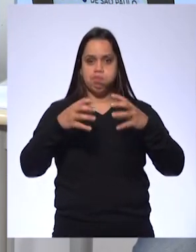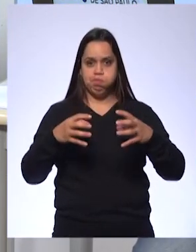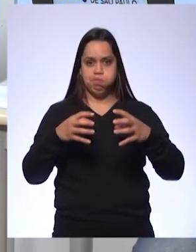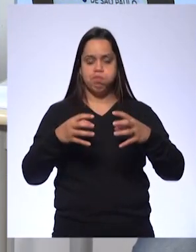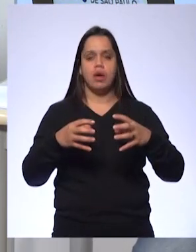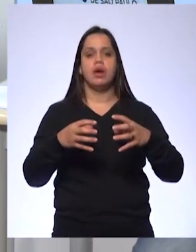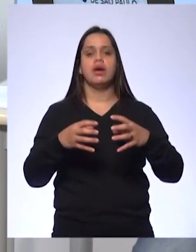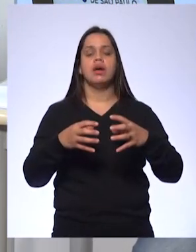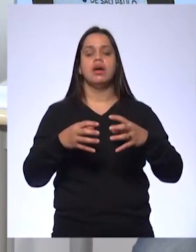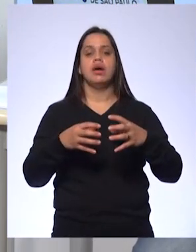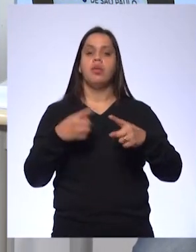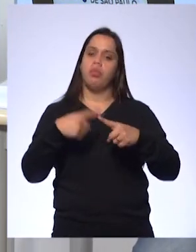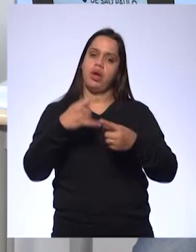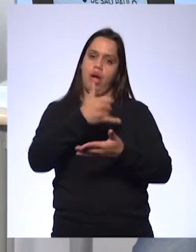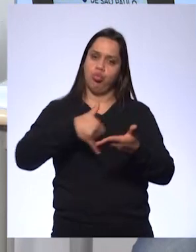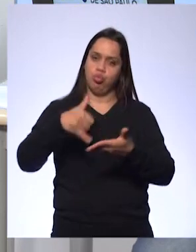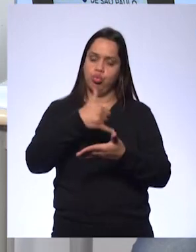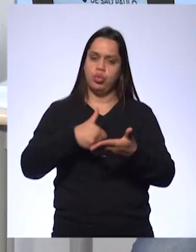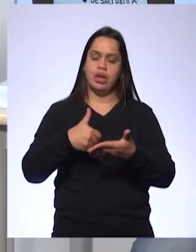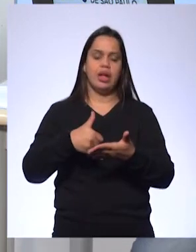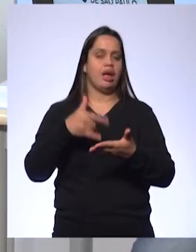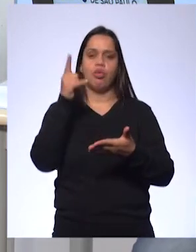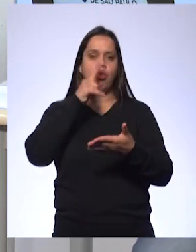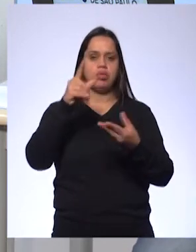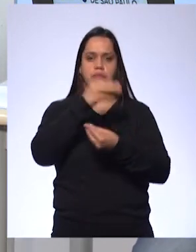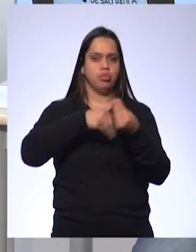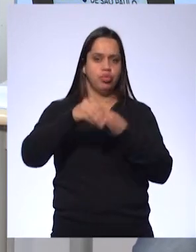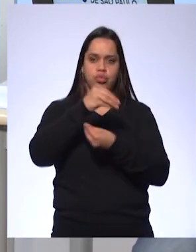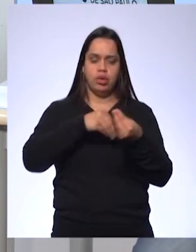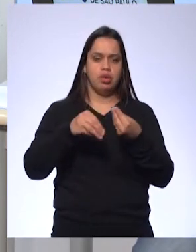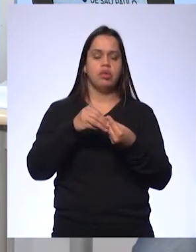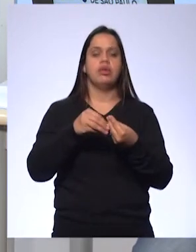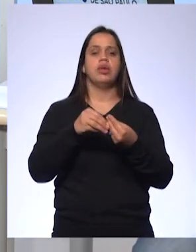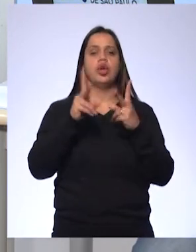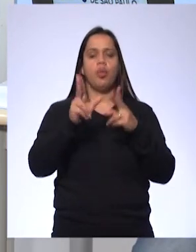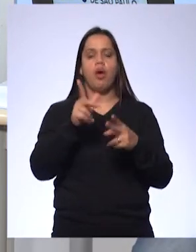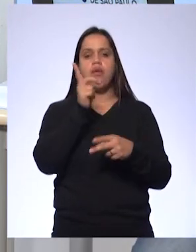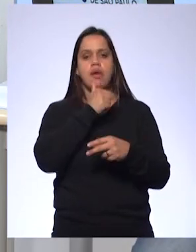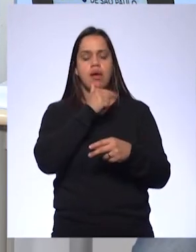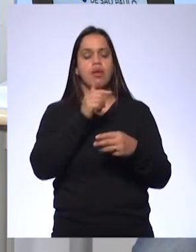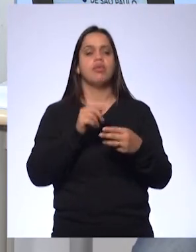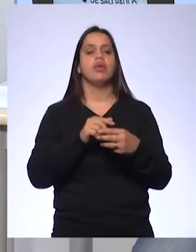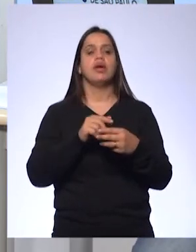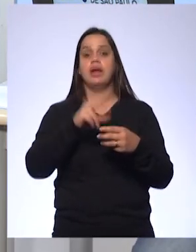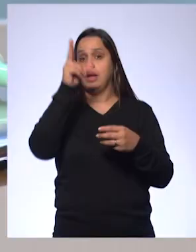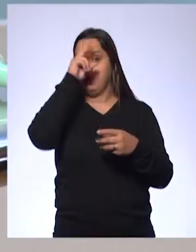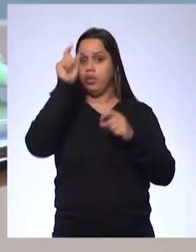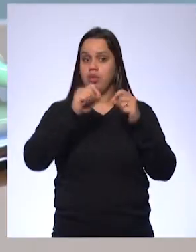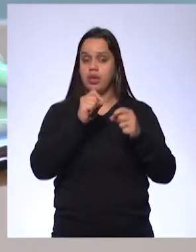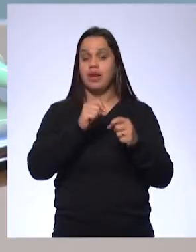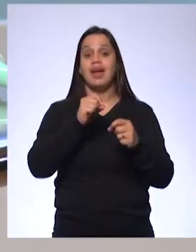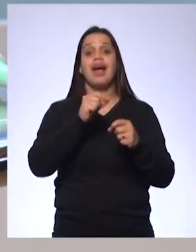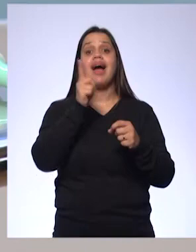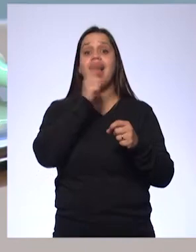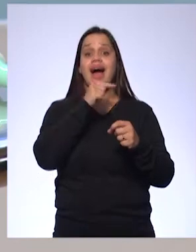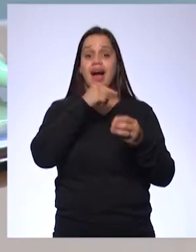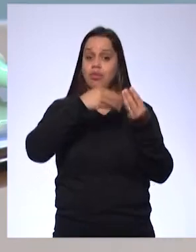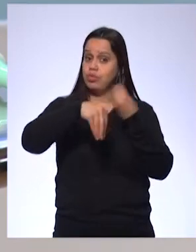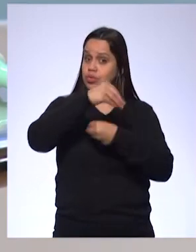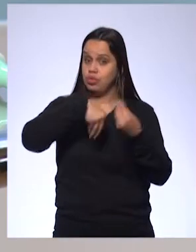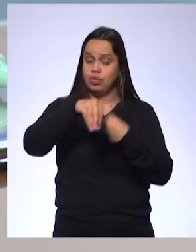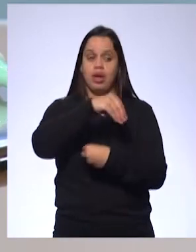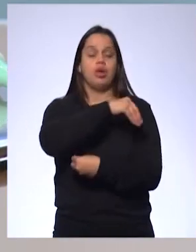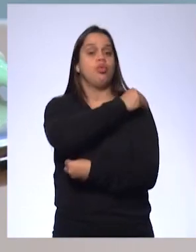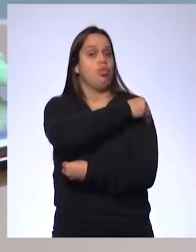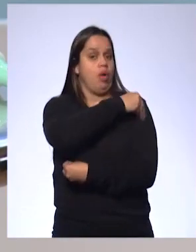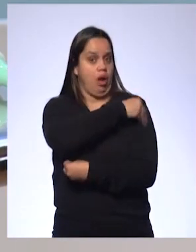digamos, né, ela é gordura, e aí ela não fica nessas mesmas condições. Lembrando que essa água está com álcool, então é uma mistura homogênea,